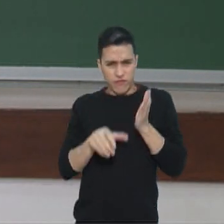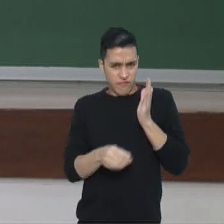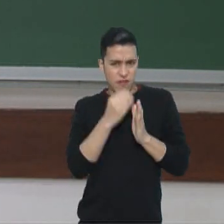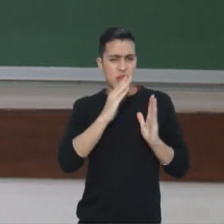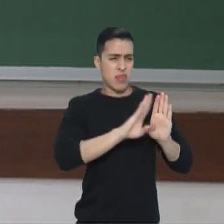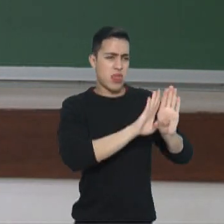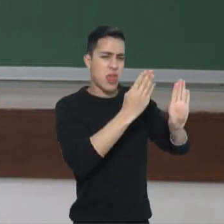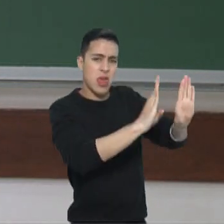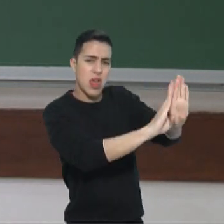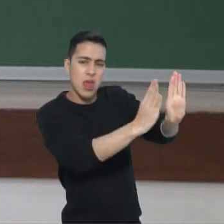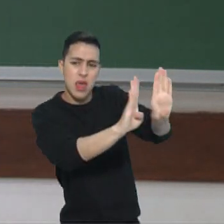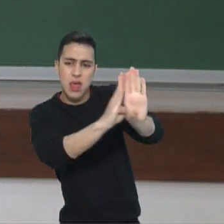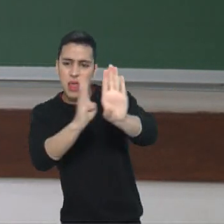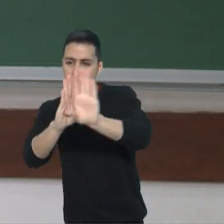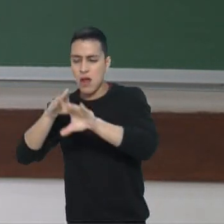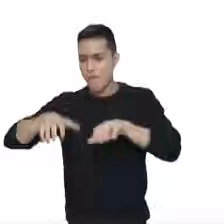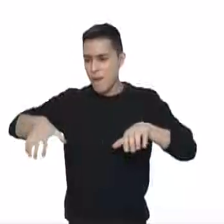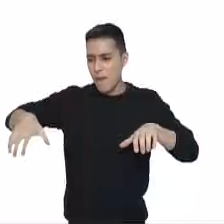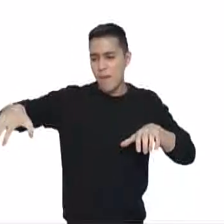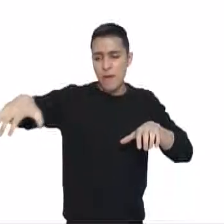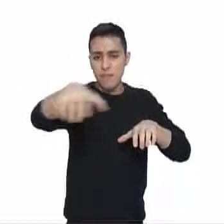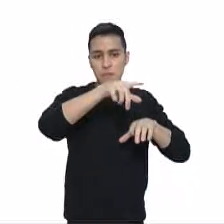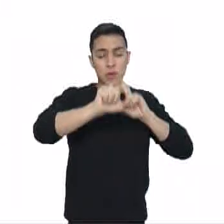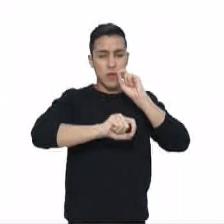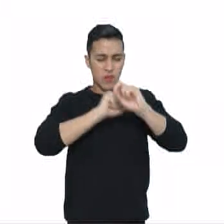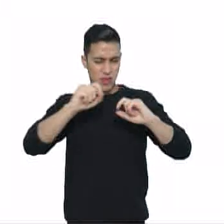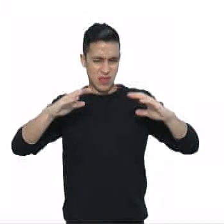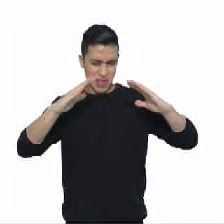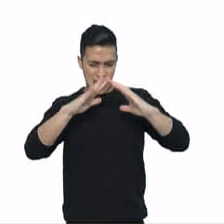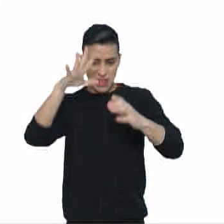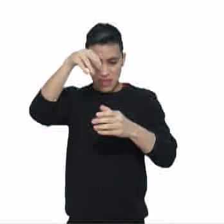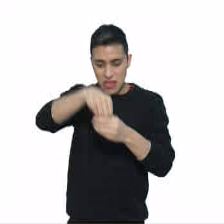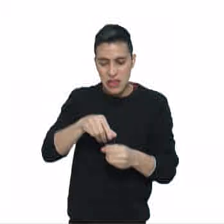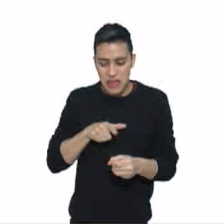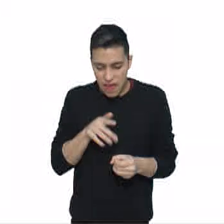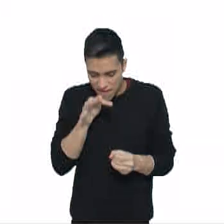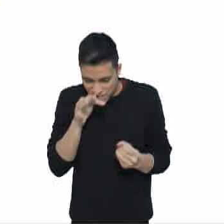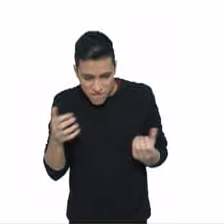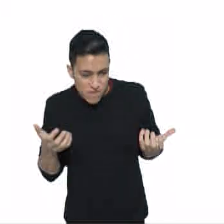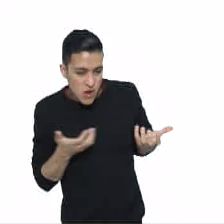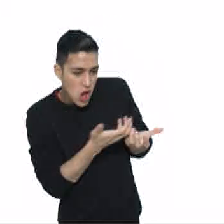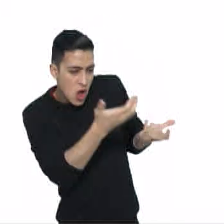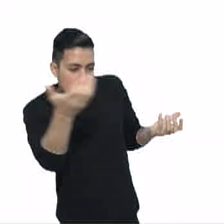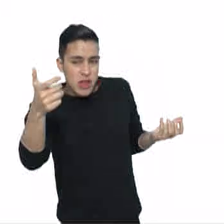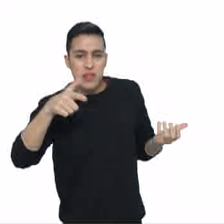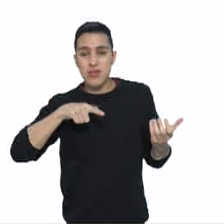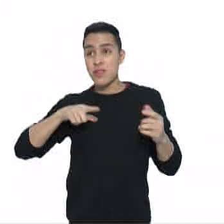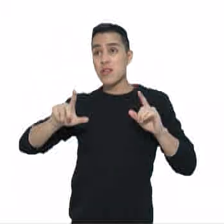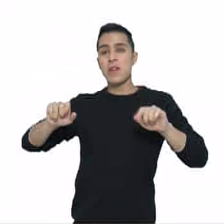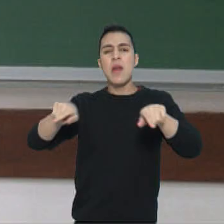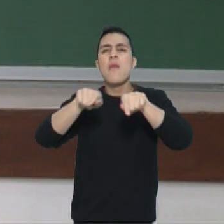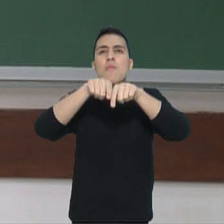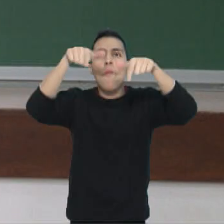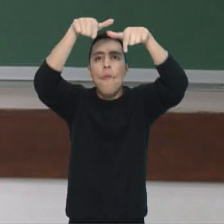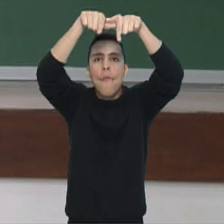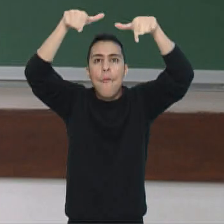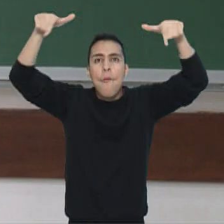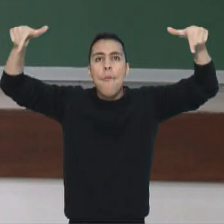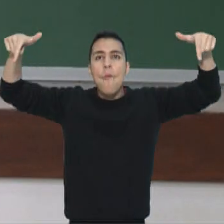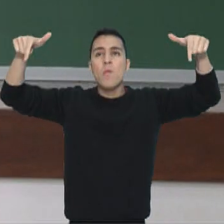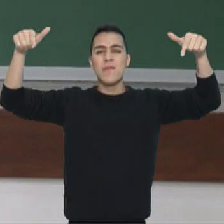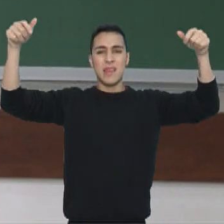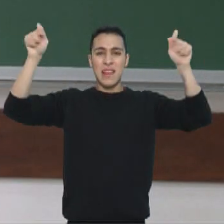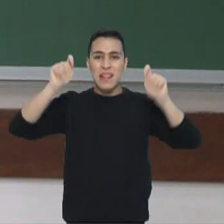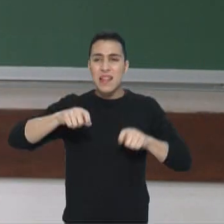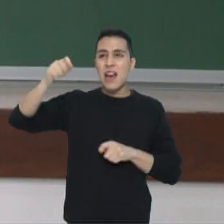também. Eram casas, então, que tinham jardins internos, que tinham o átrio, que tinham uma abertura onde poderia